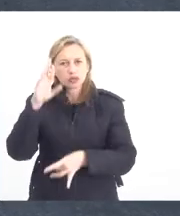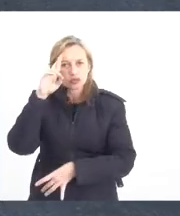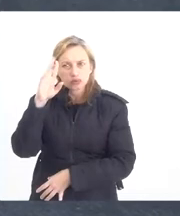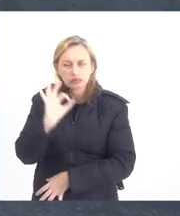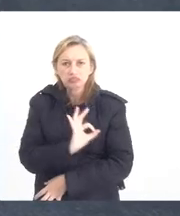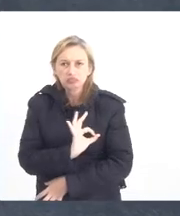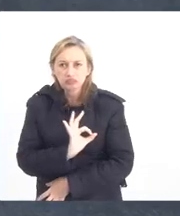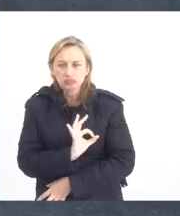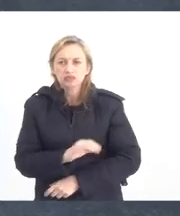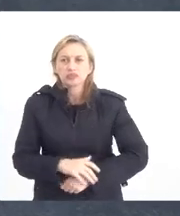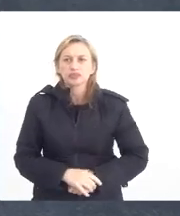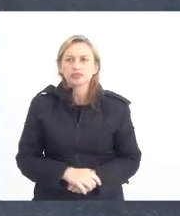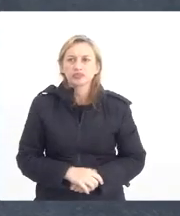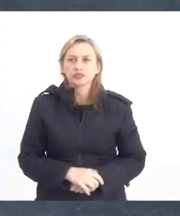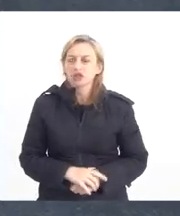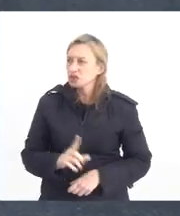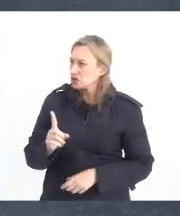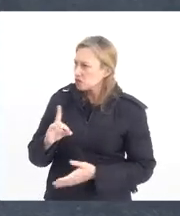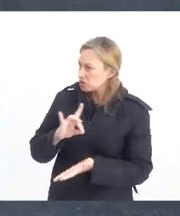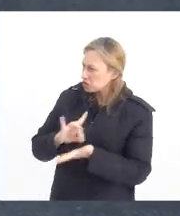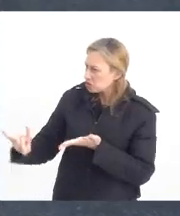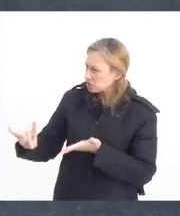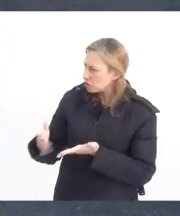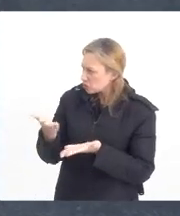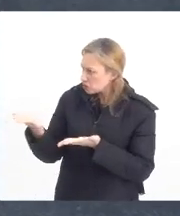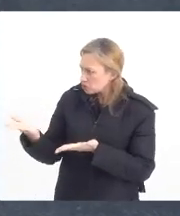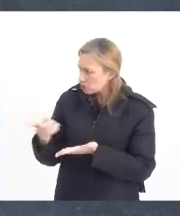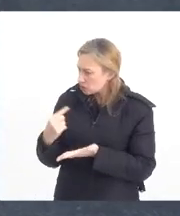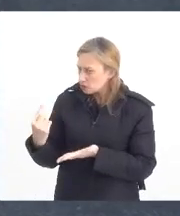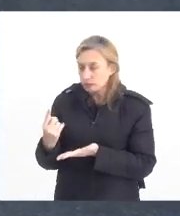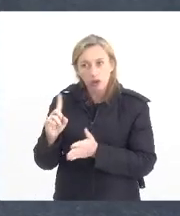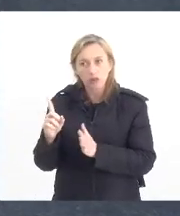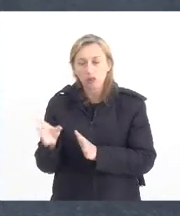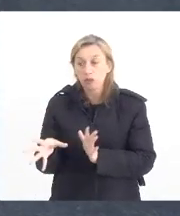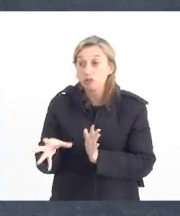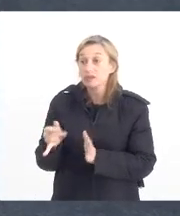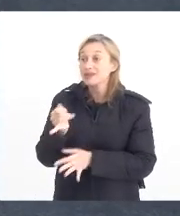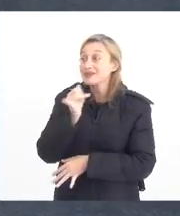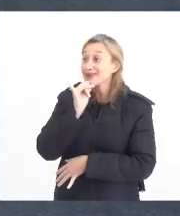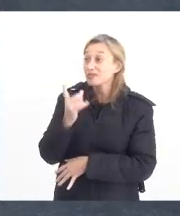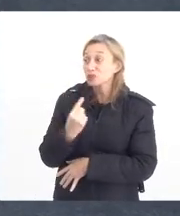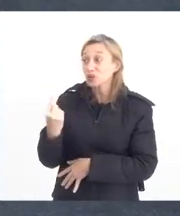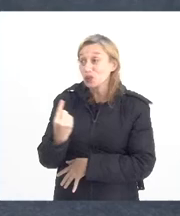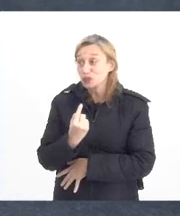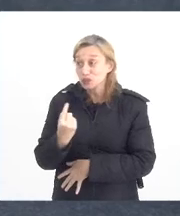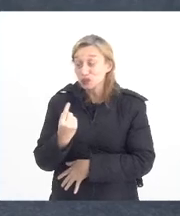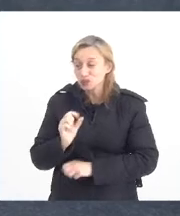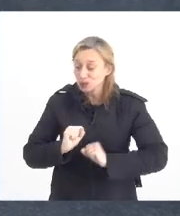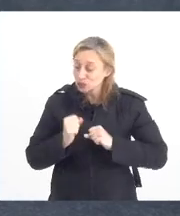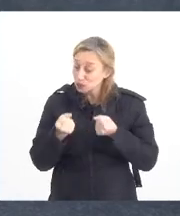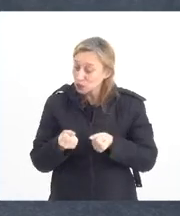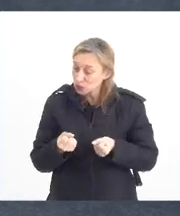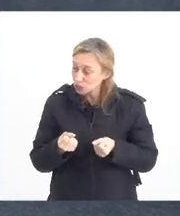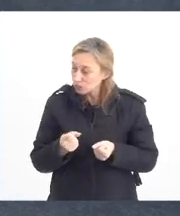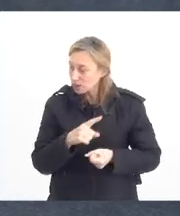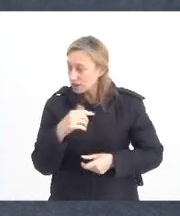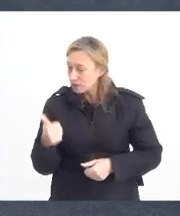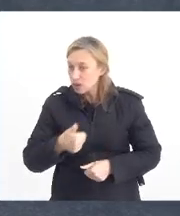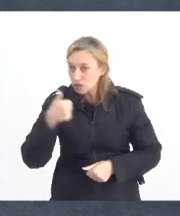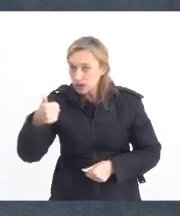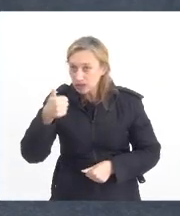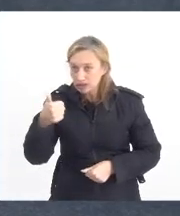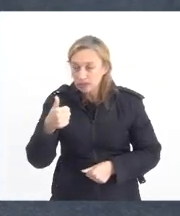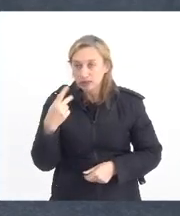nenhum momento a gente tem os senhores como inimigos. Nós temos os senhores como exemplo e busca constante pela melhoria pela sua